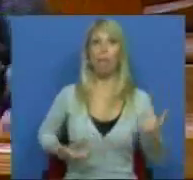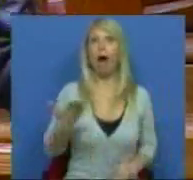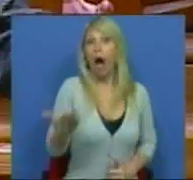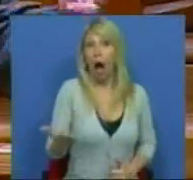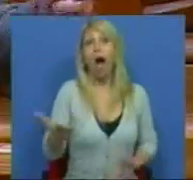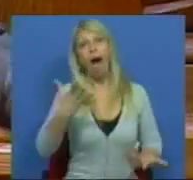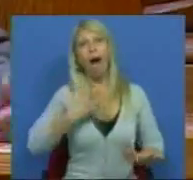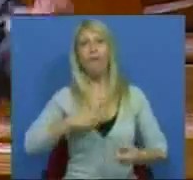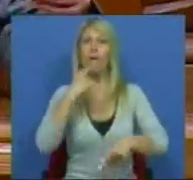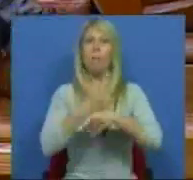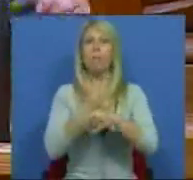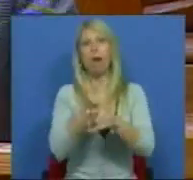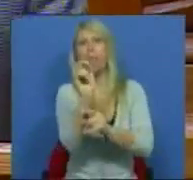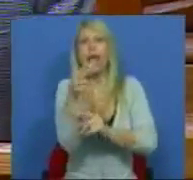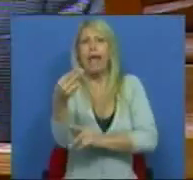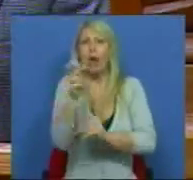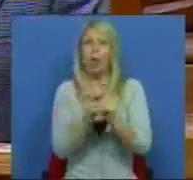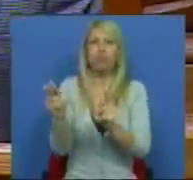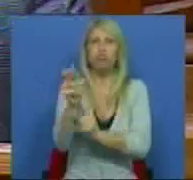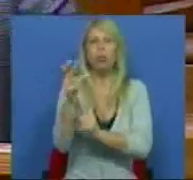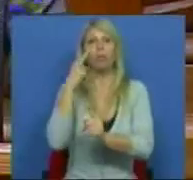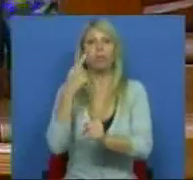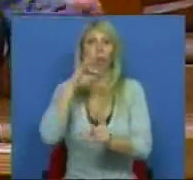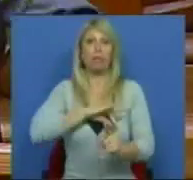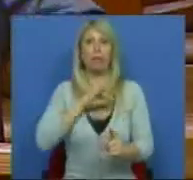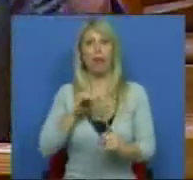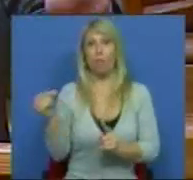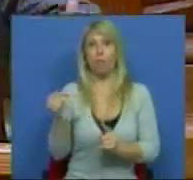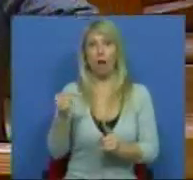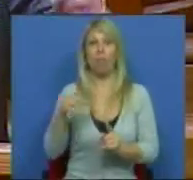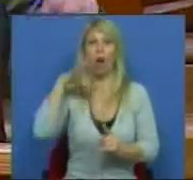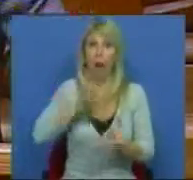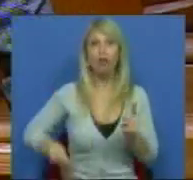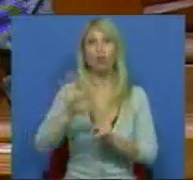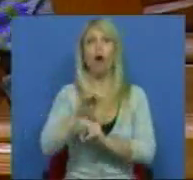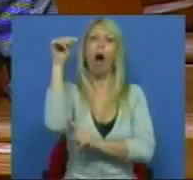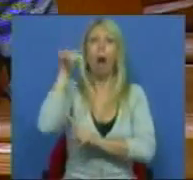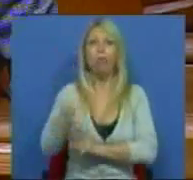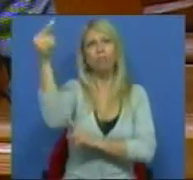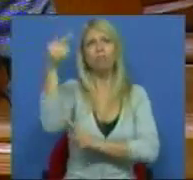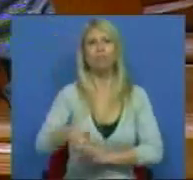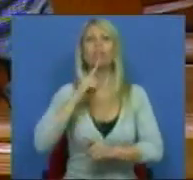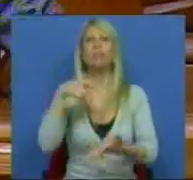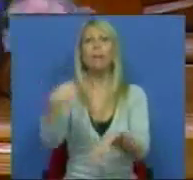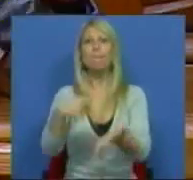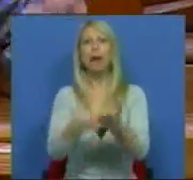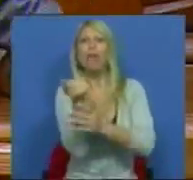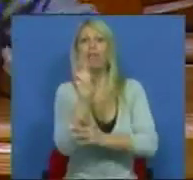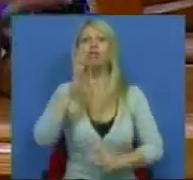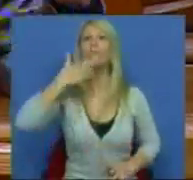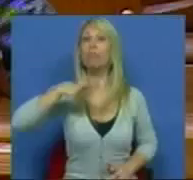queira, por poucos euros a mais acima do salário mínimo nacional, obrigar os desempregados a pagar taxas moderadoras.